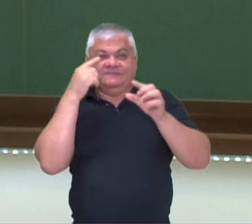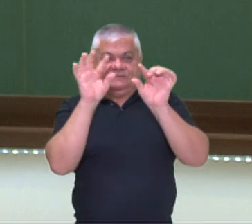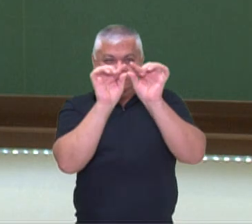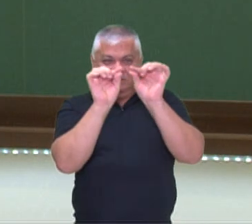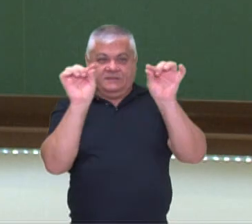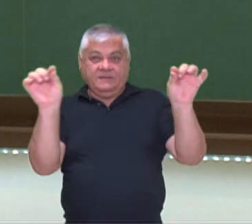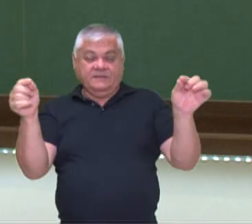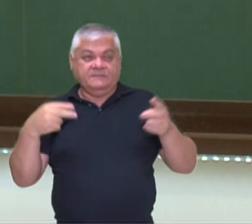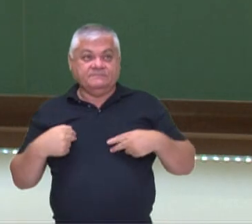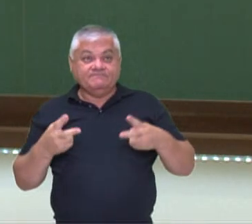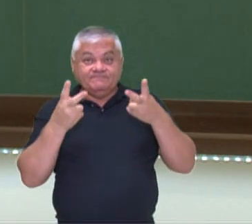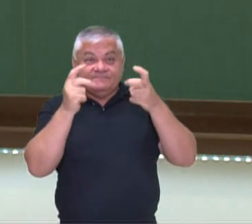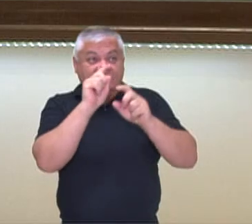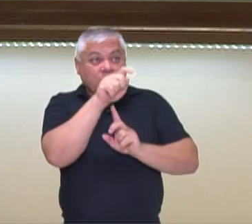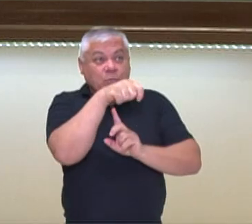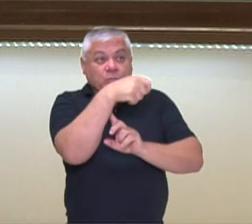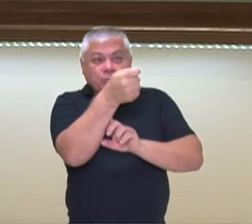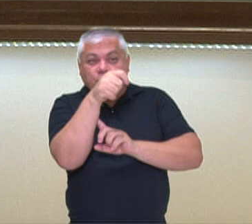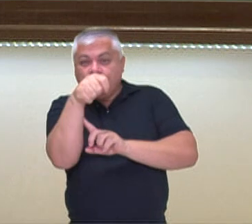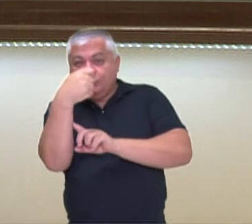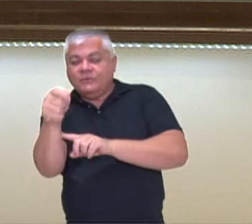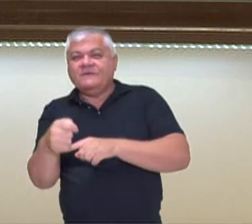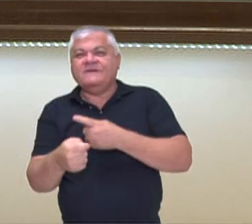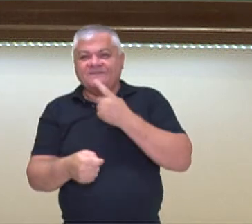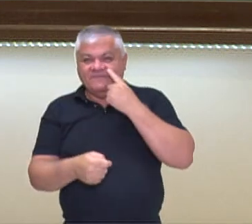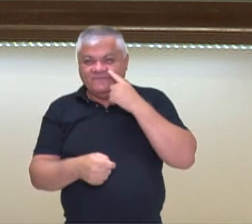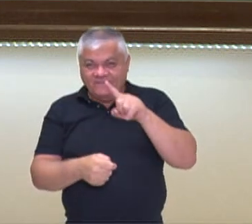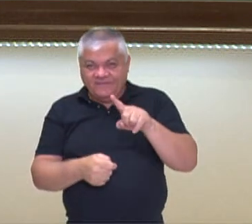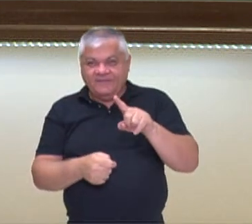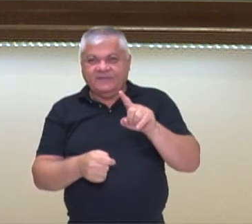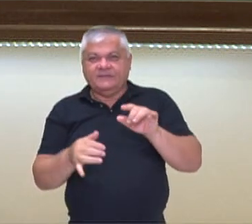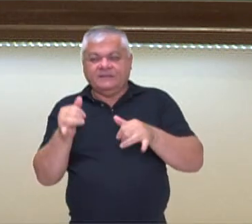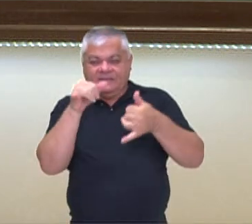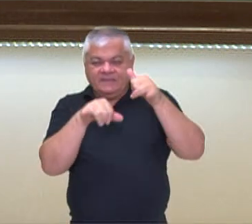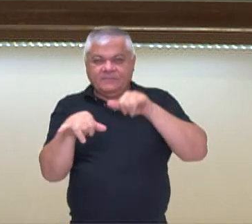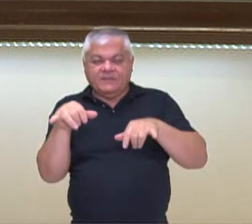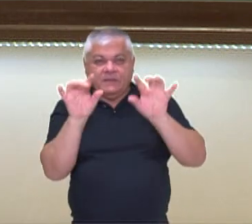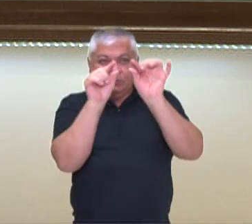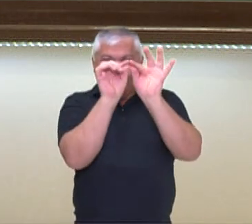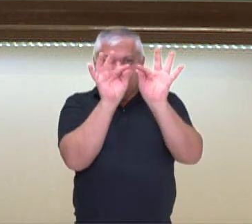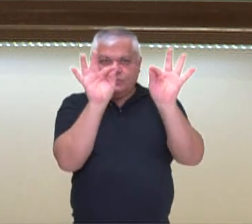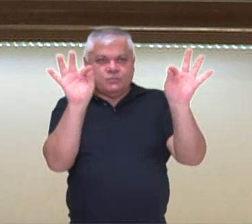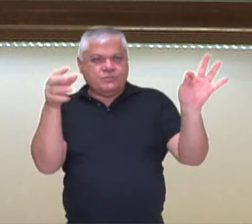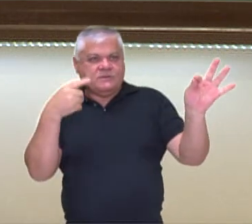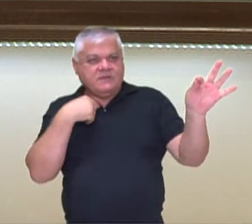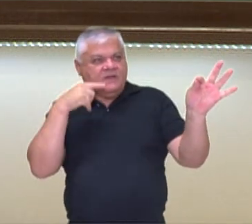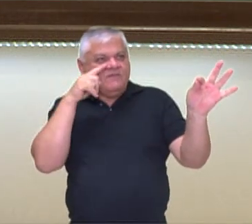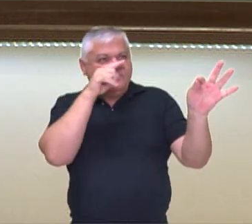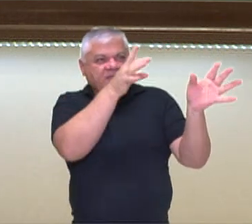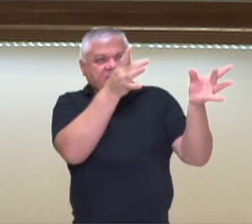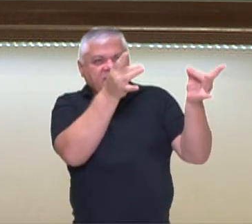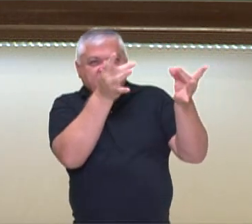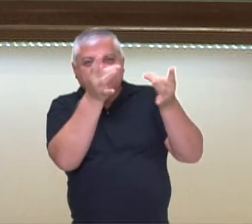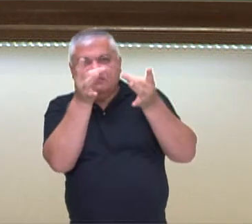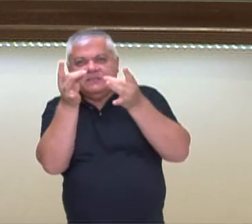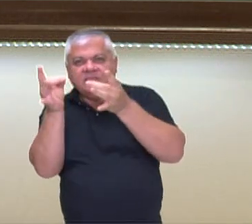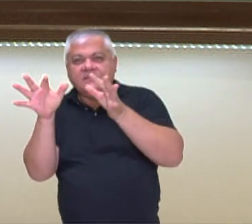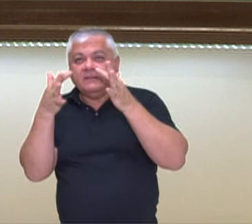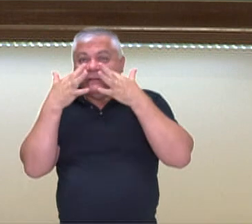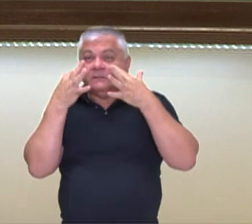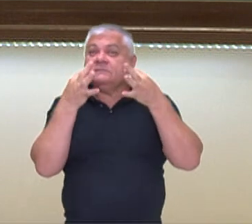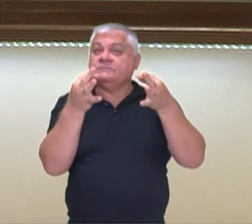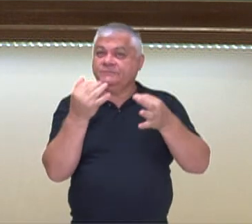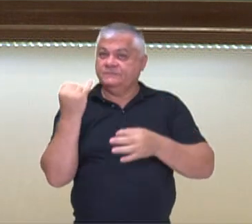muita atenção quando vocês observarem uma equação química. Observem os detalhes que estão envolvidos